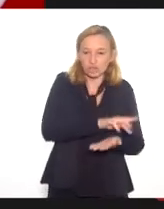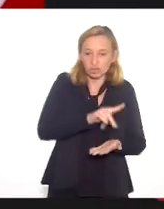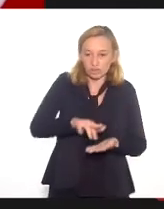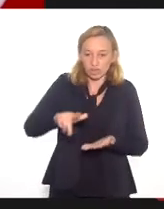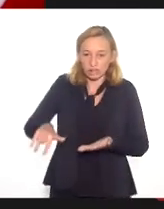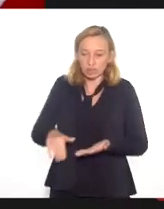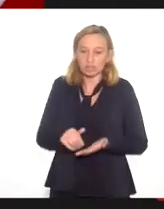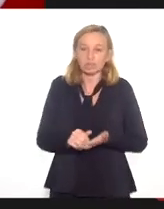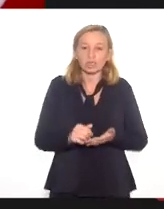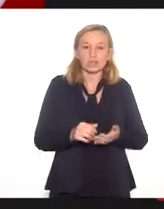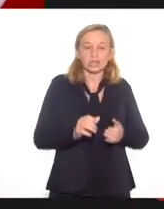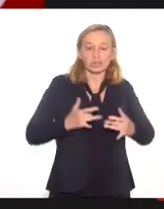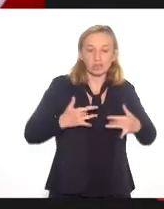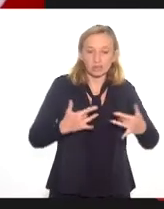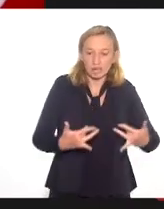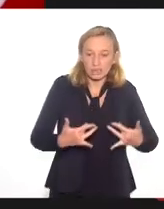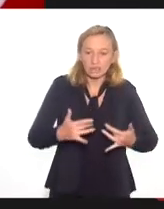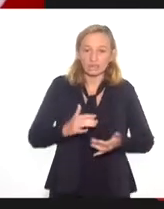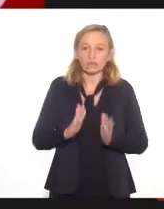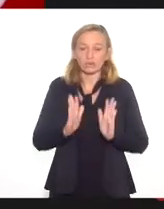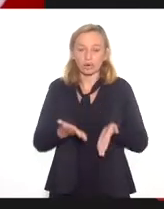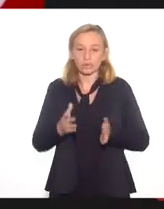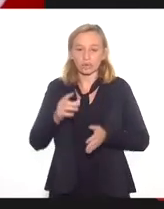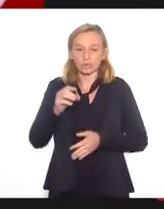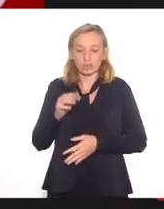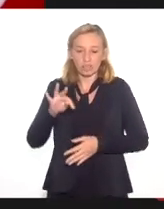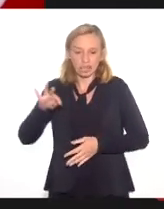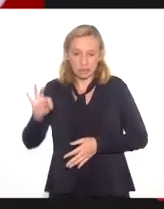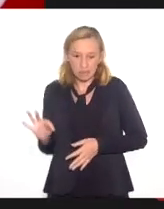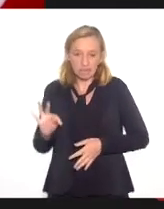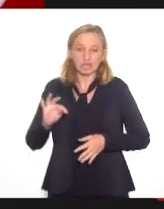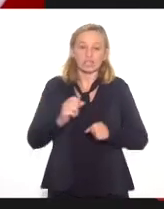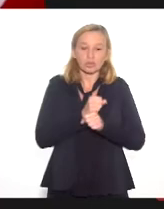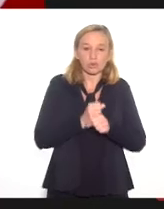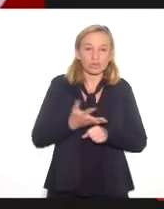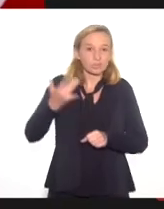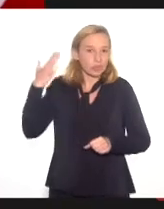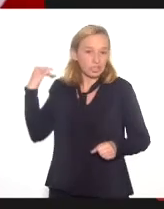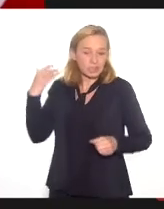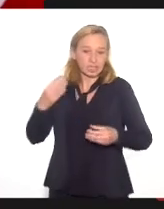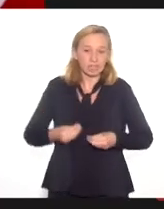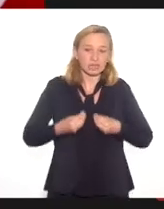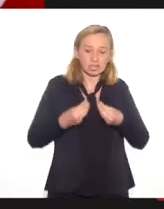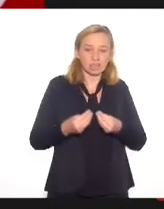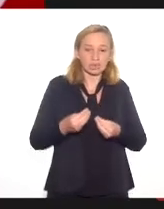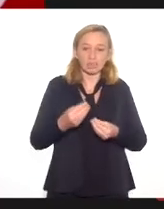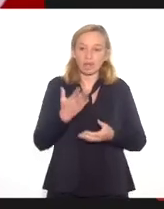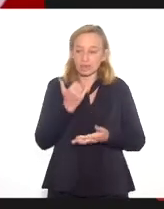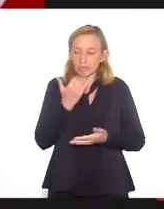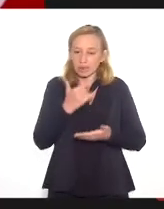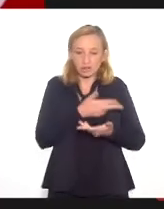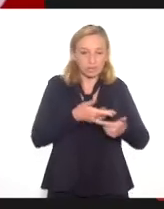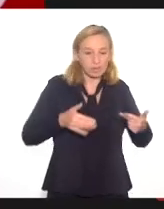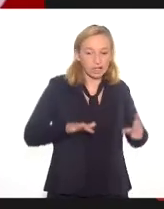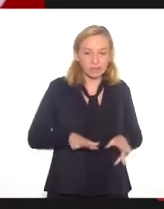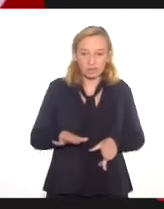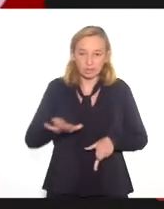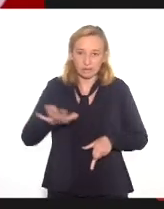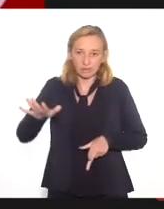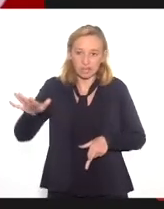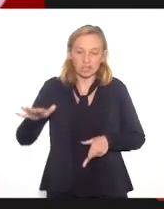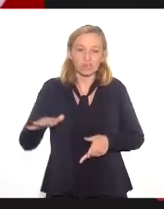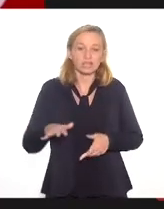solidariedade né nós do MST mesmo estamos desde no ano passado né entregando alimento para diversas comunidades